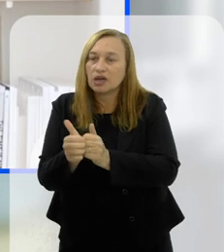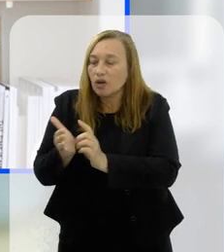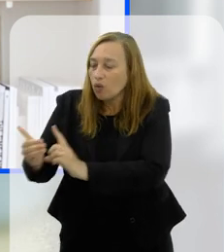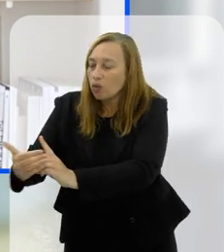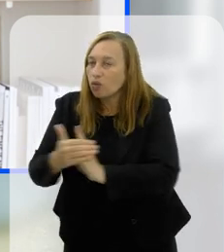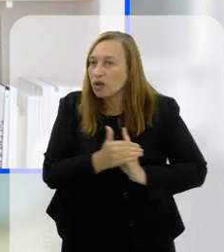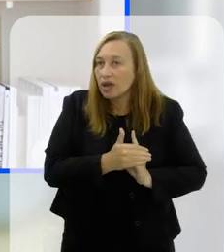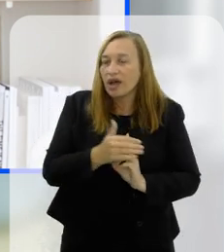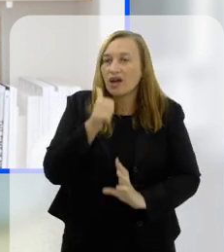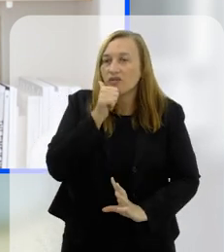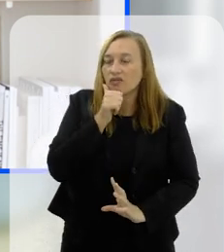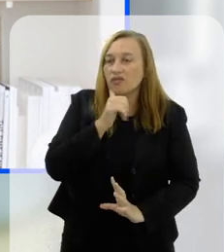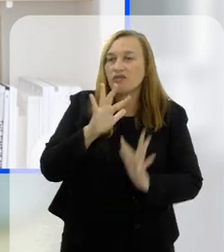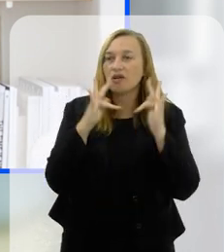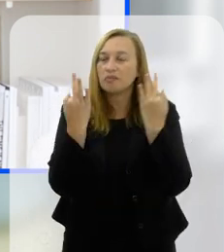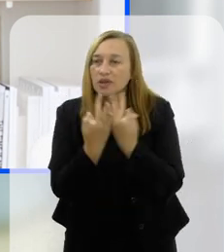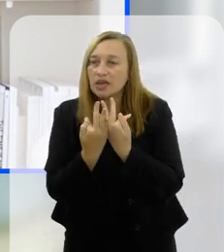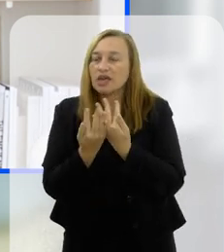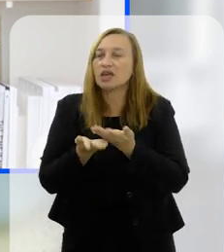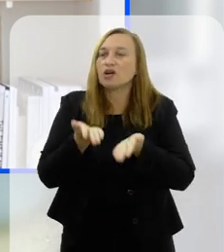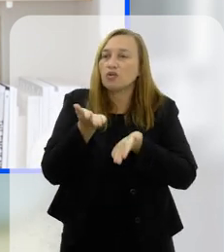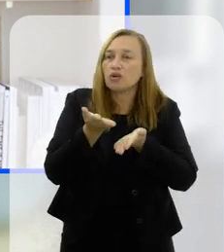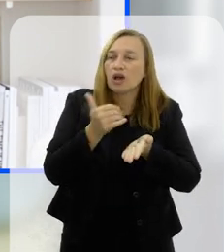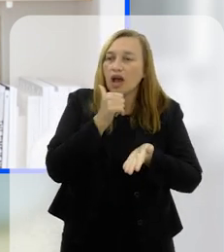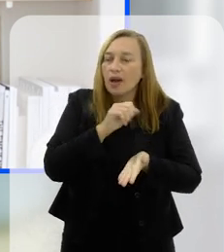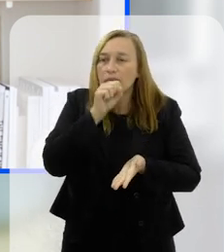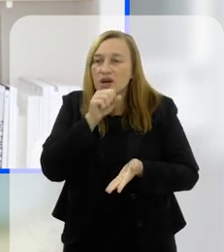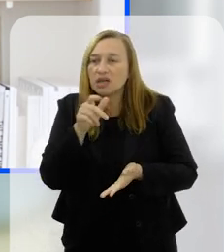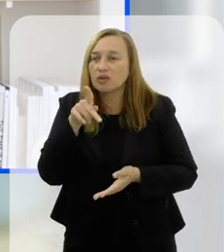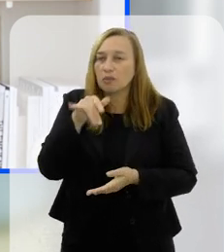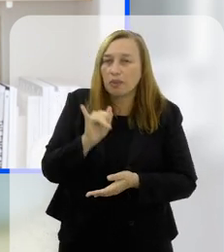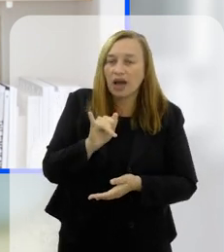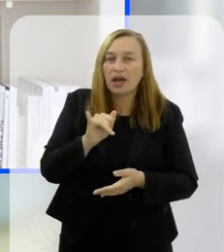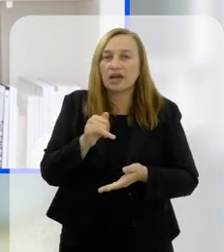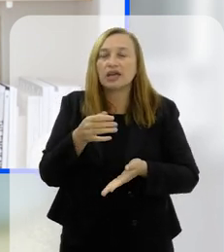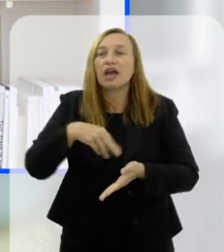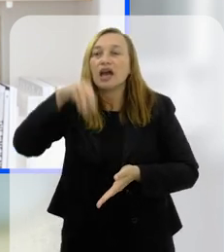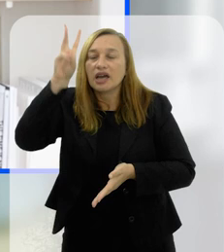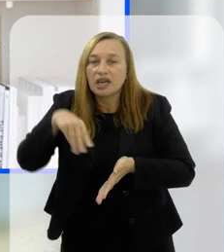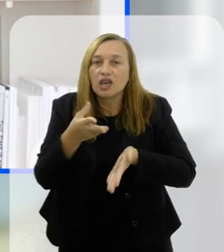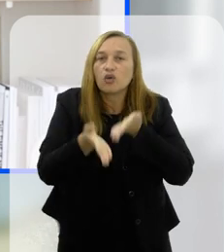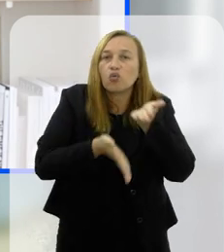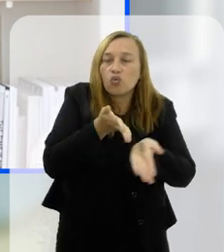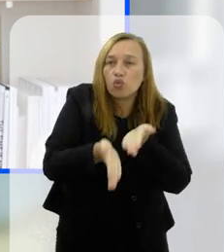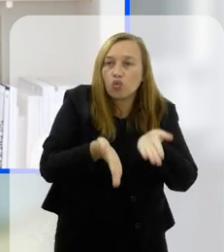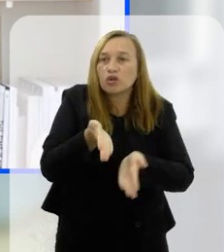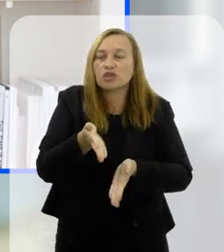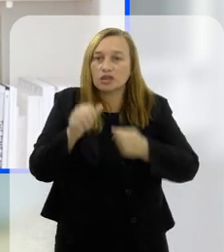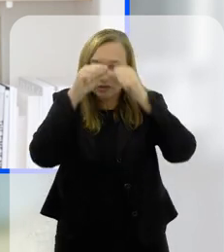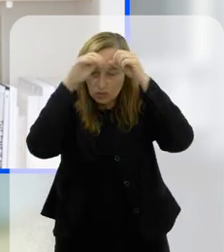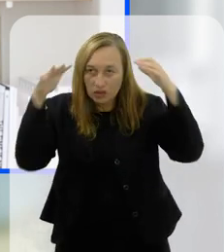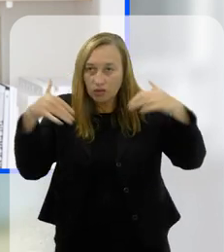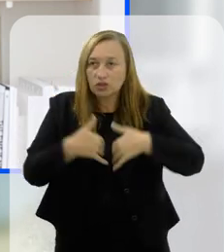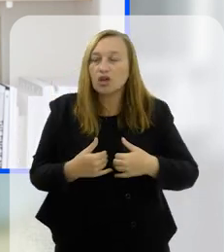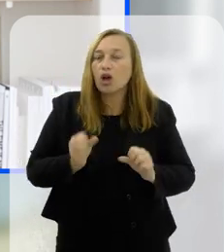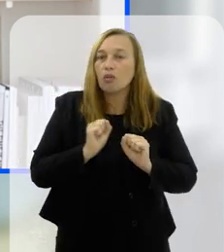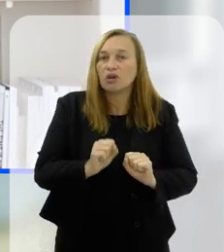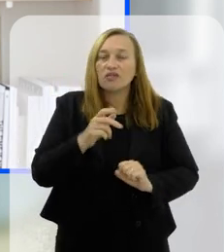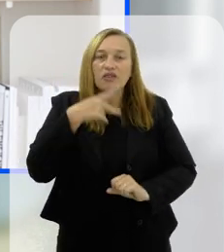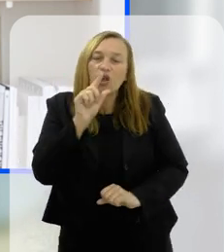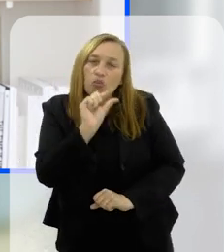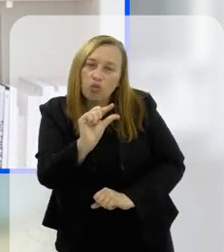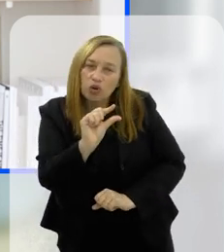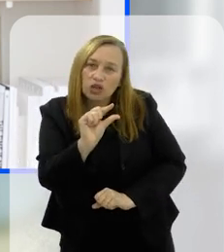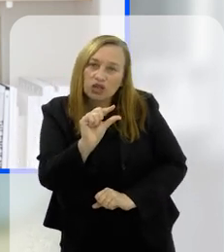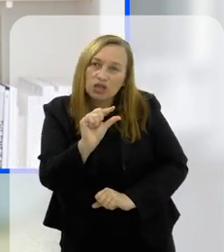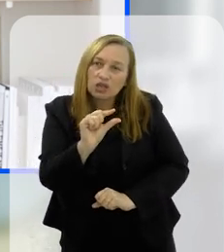integralmente essas famílias né dar apoio aí às mães né Eh aos pais a quem cuida dos autistas se você puder